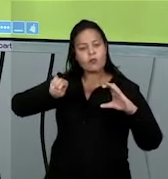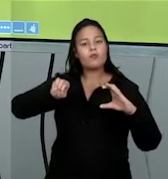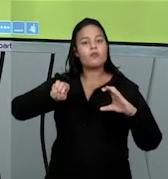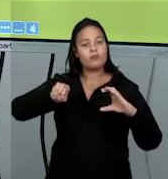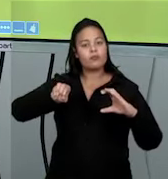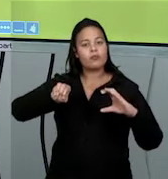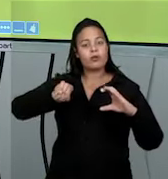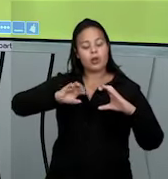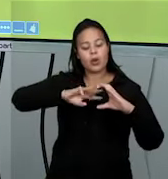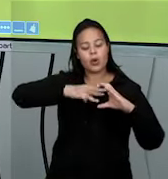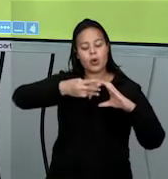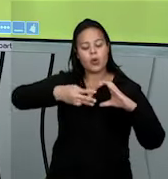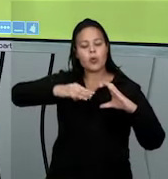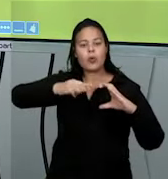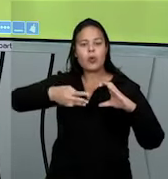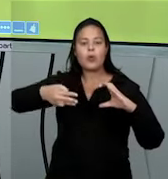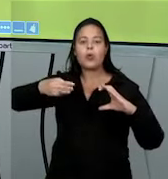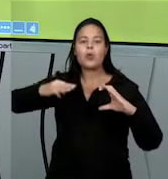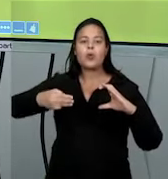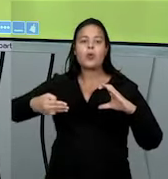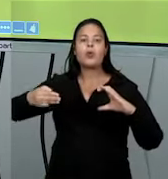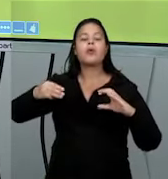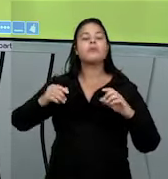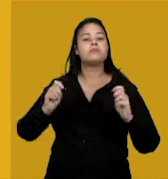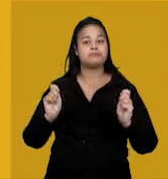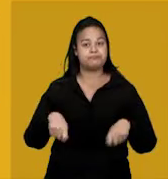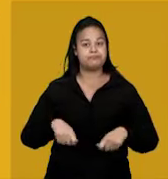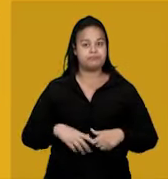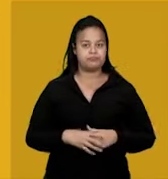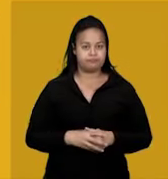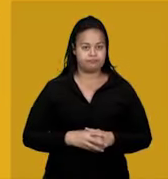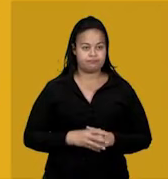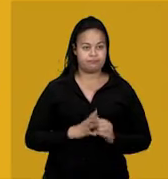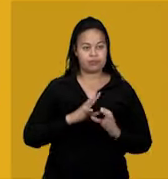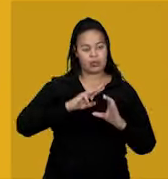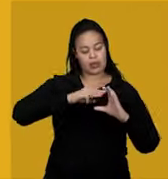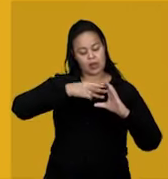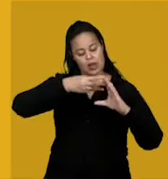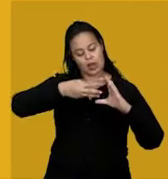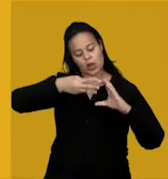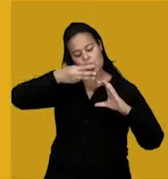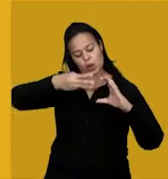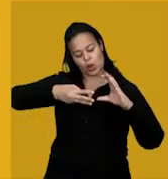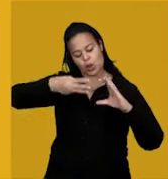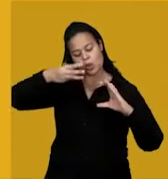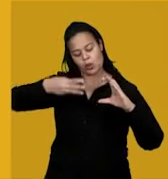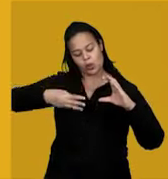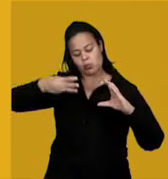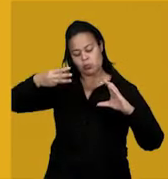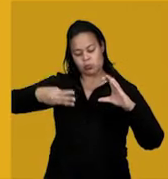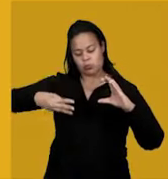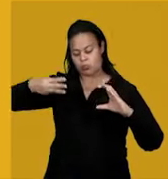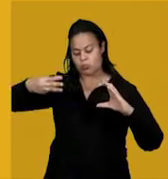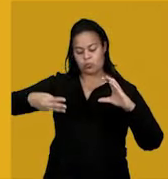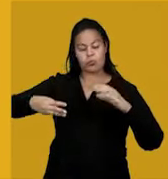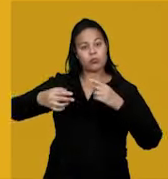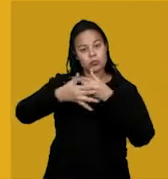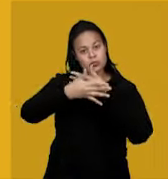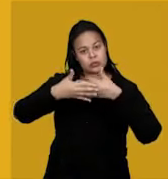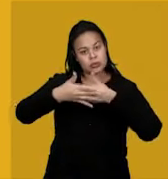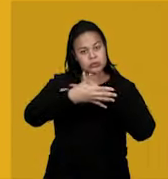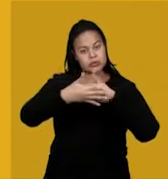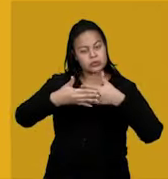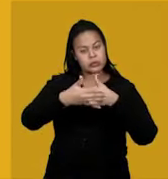estrias transversais. Então, vamos observar as estrias transversais do tecido